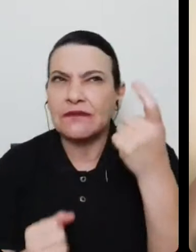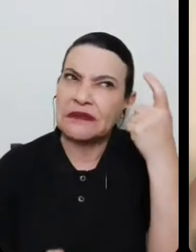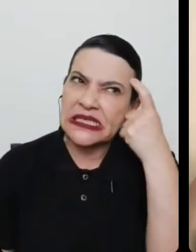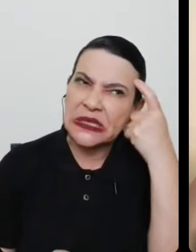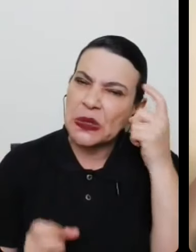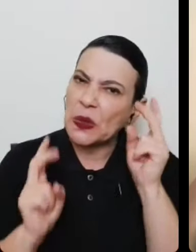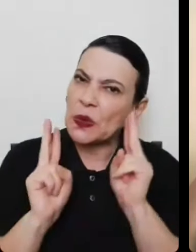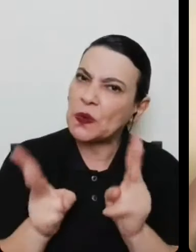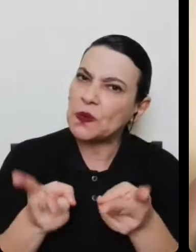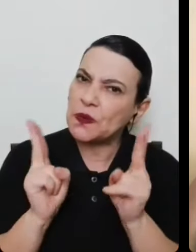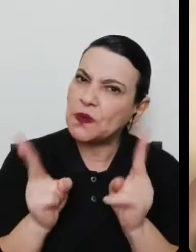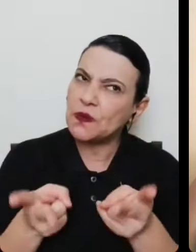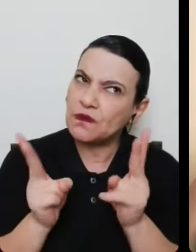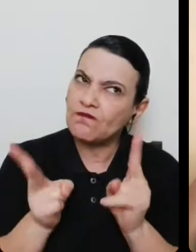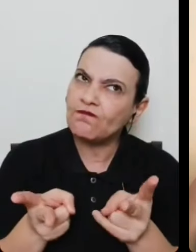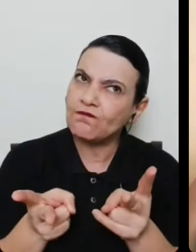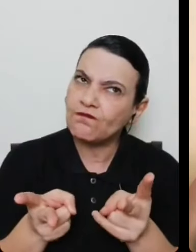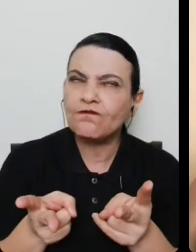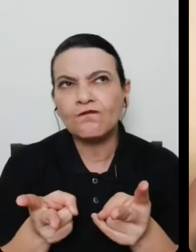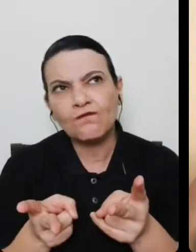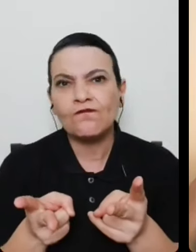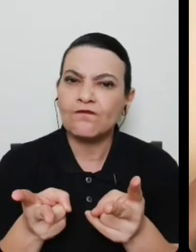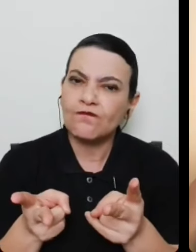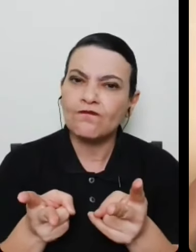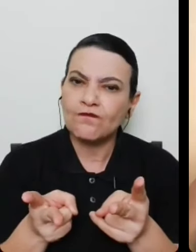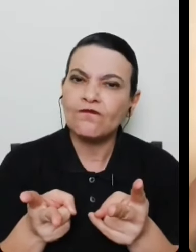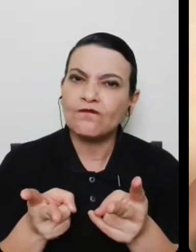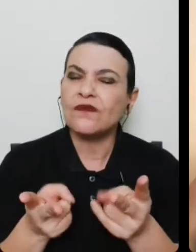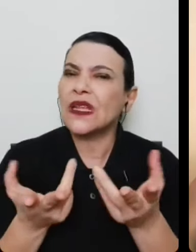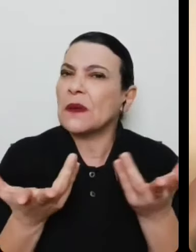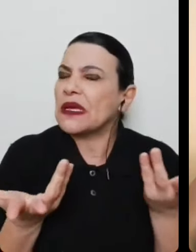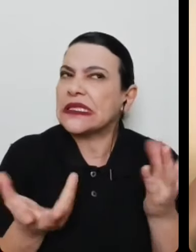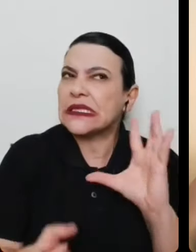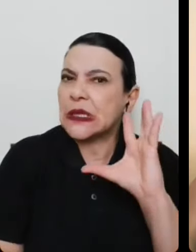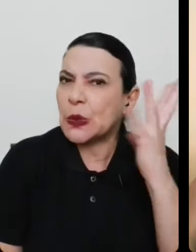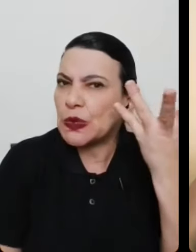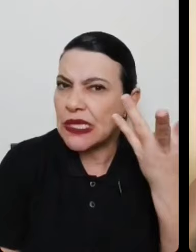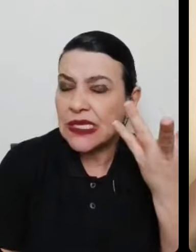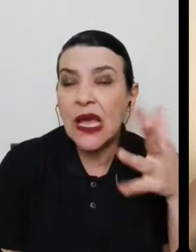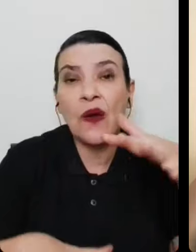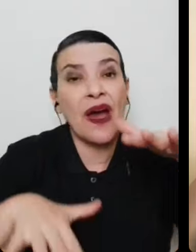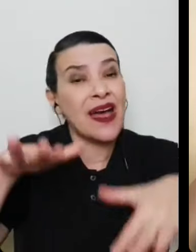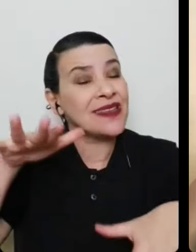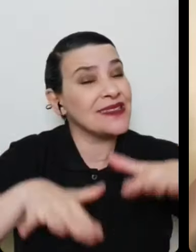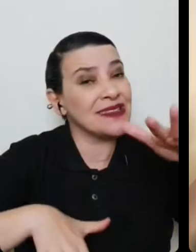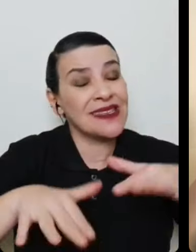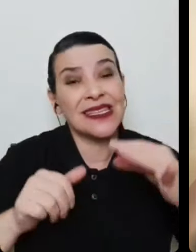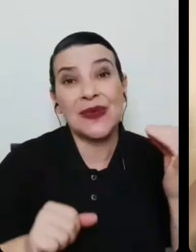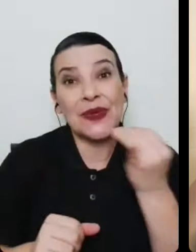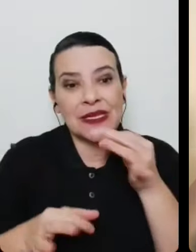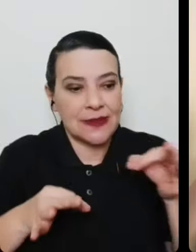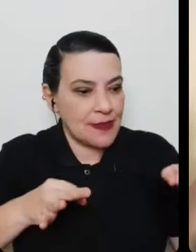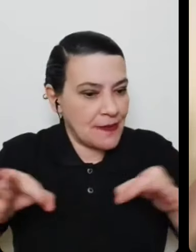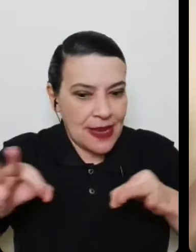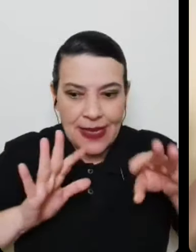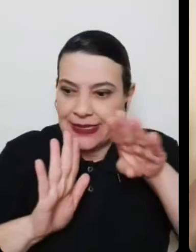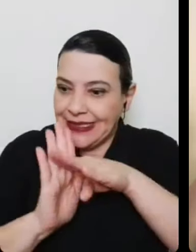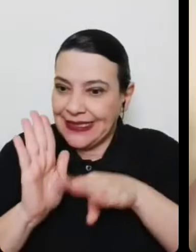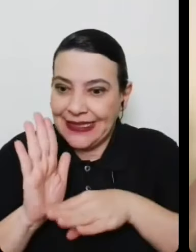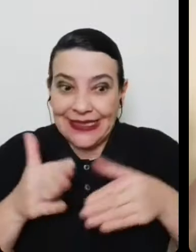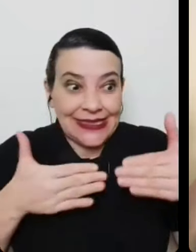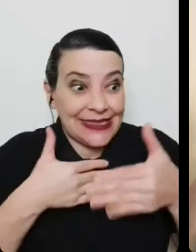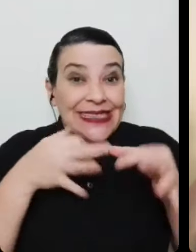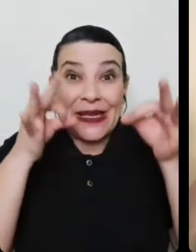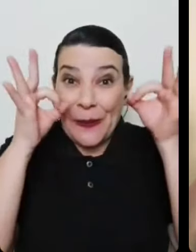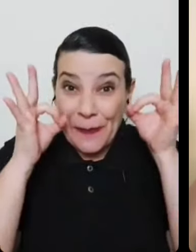continuar desse jeito. A coisa muitas vezes não acontece da forma que a gente planejou, que a gente